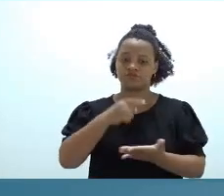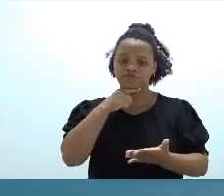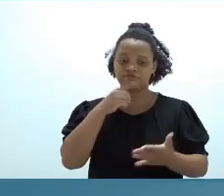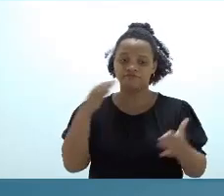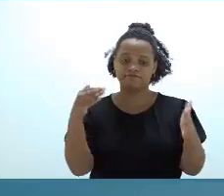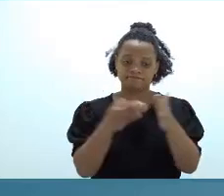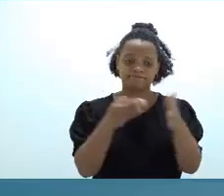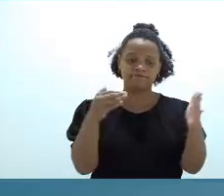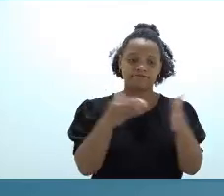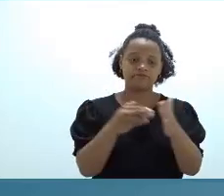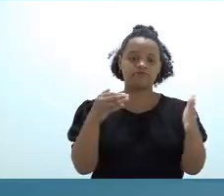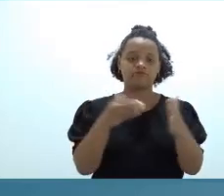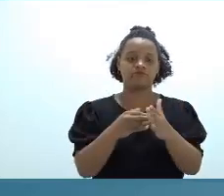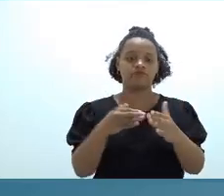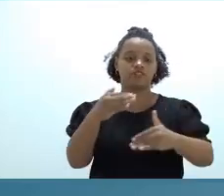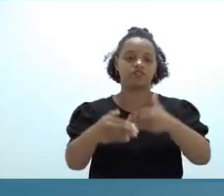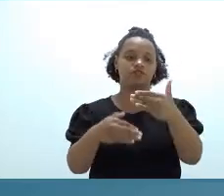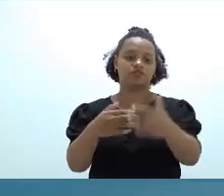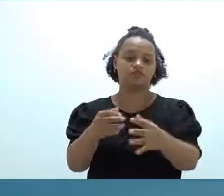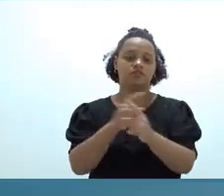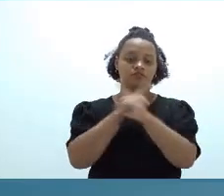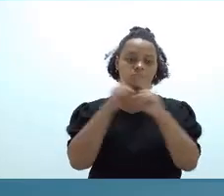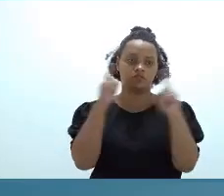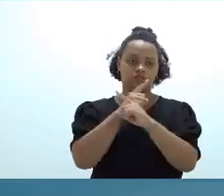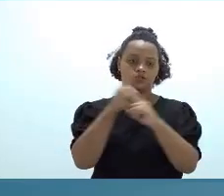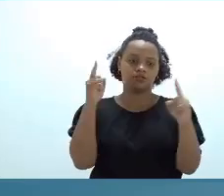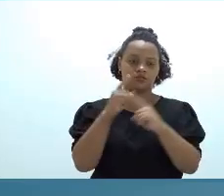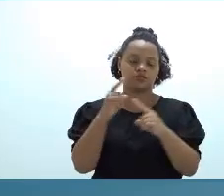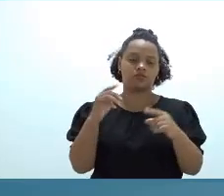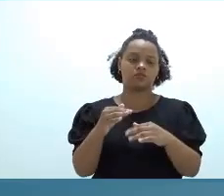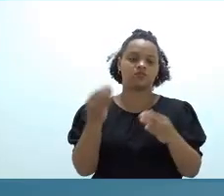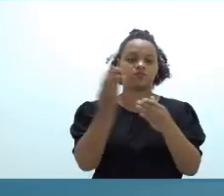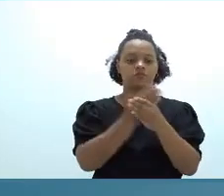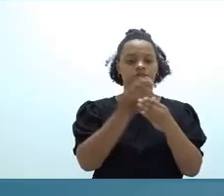reclamação, diante do santo julgado da decisão reclamada.